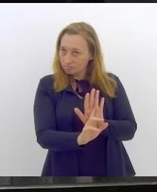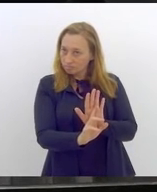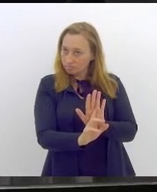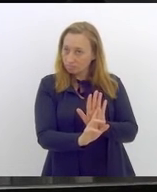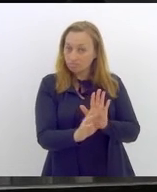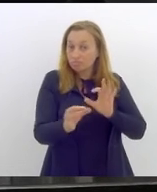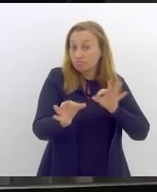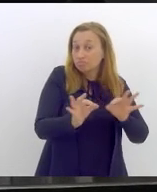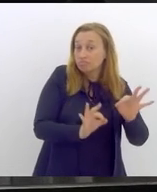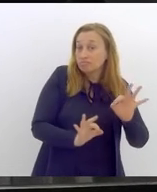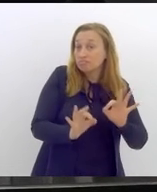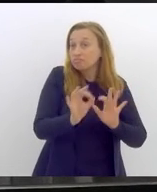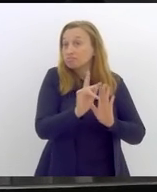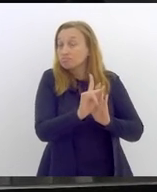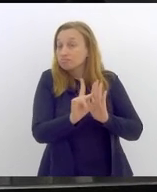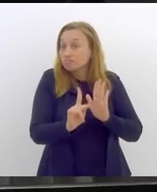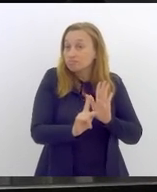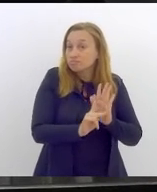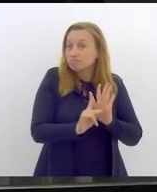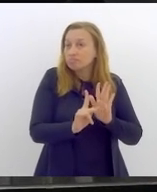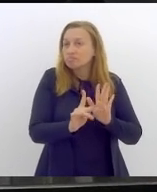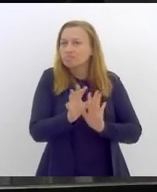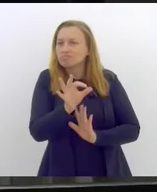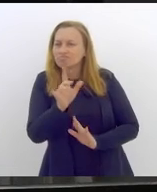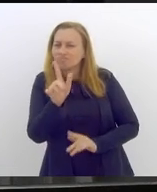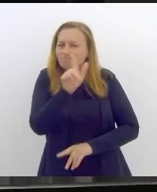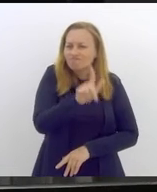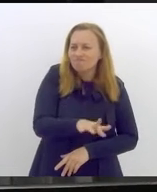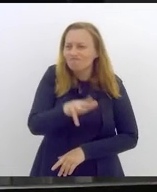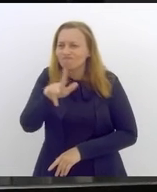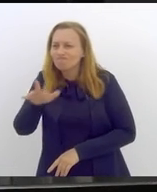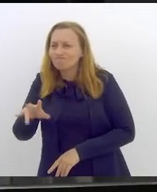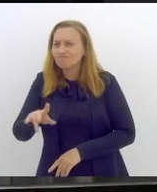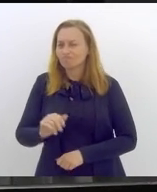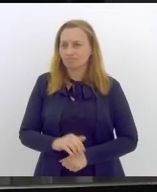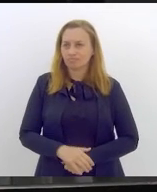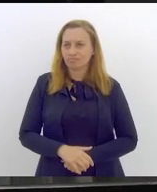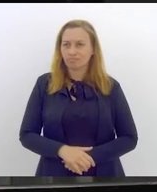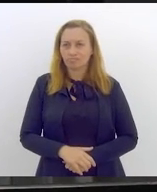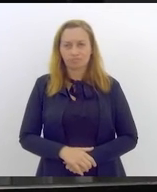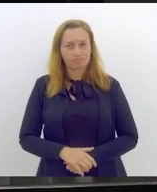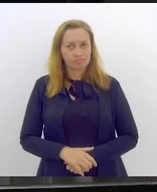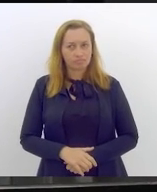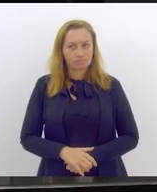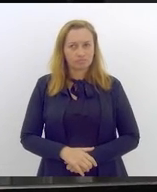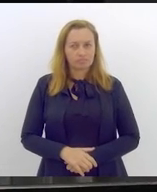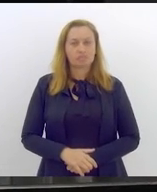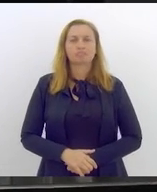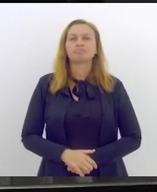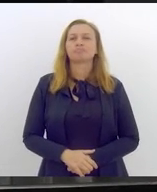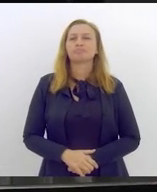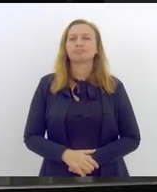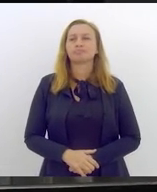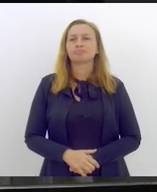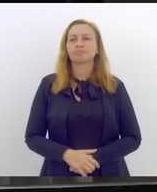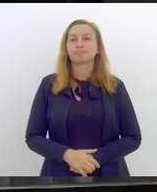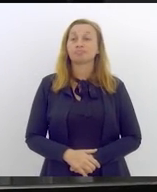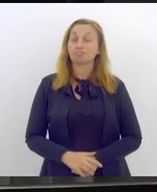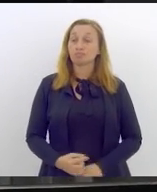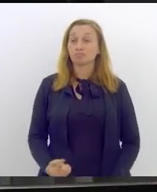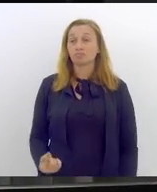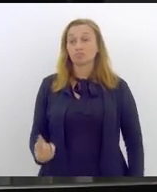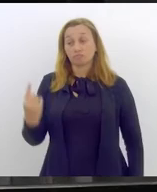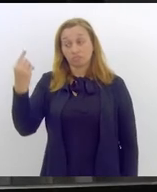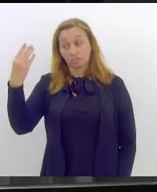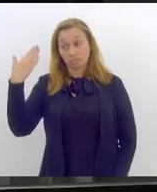projetos absolutamente diferente excludentes podemos dizer assim de um lado